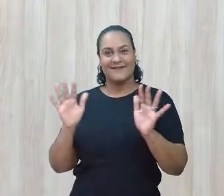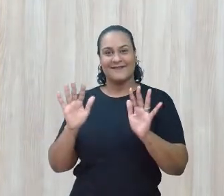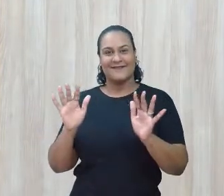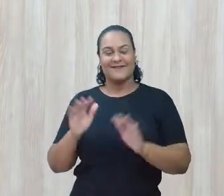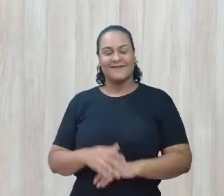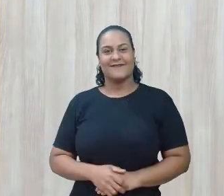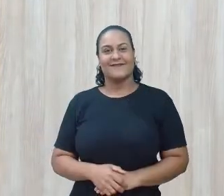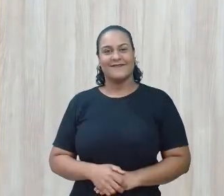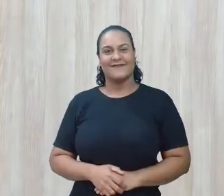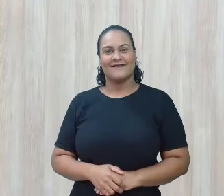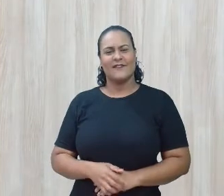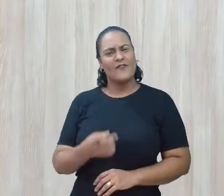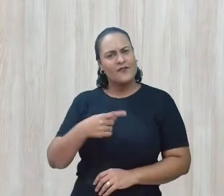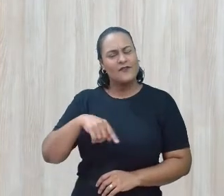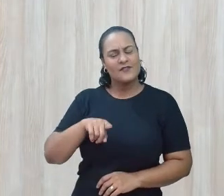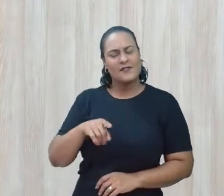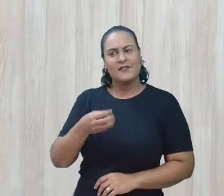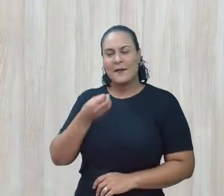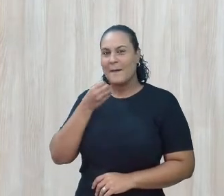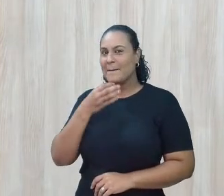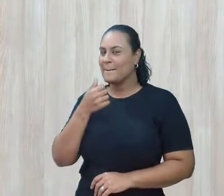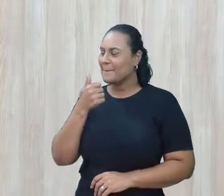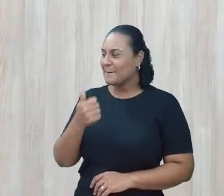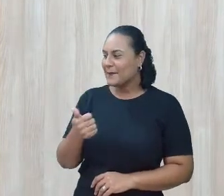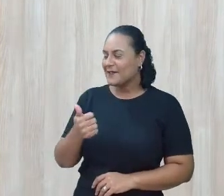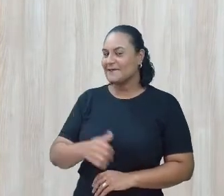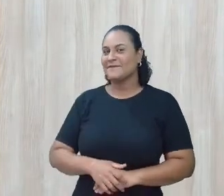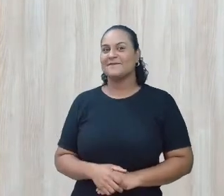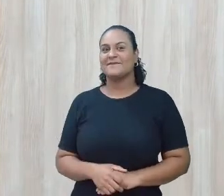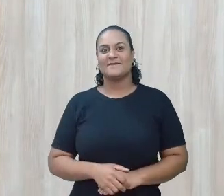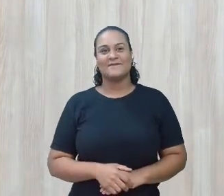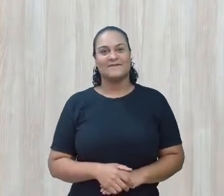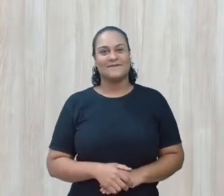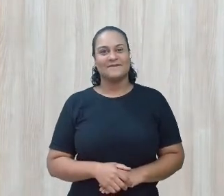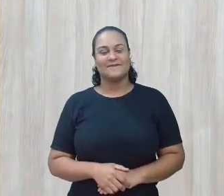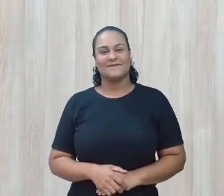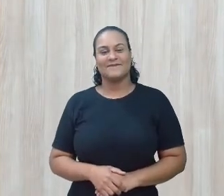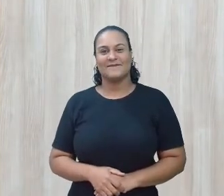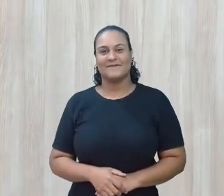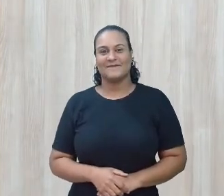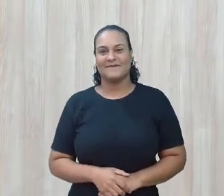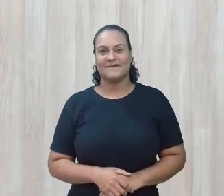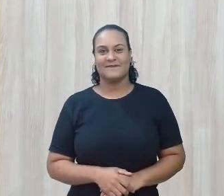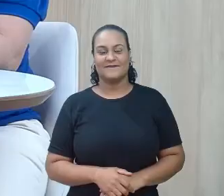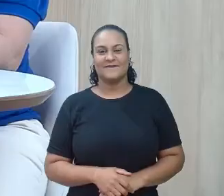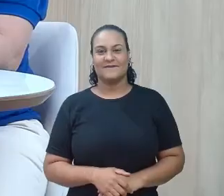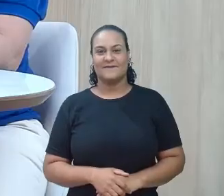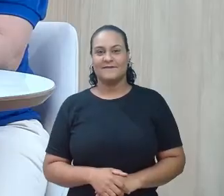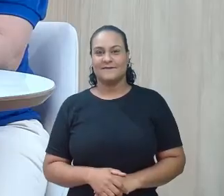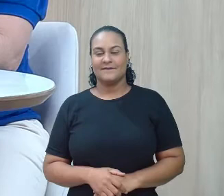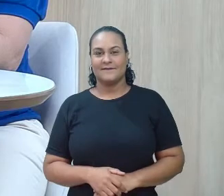Adriana, como é que você está? Vamos dar um oi para ela, para que ela se apresente e fale com vocês, tá certo?